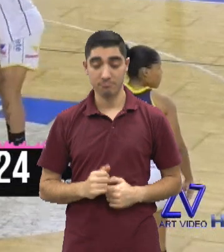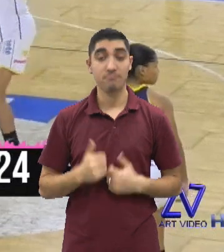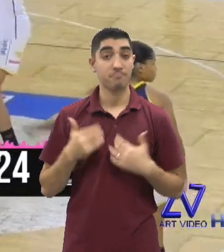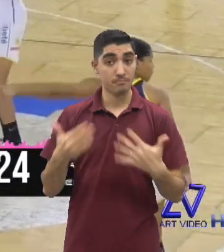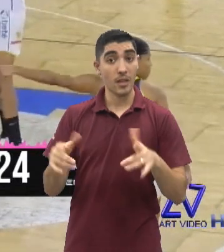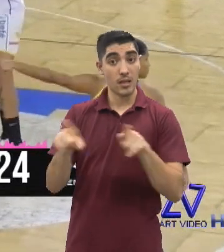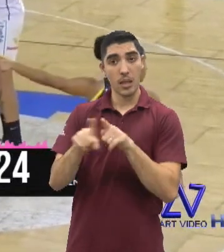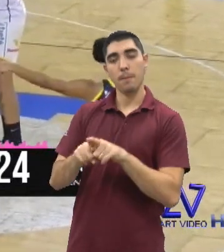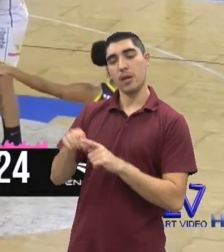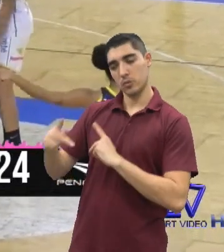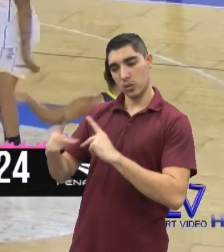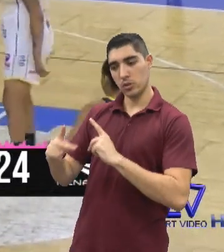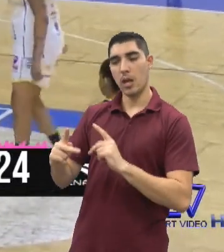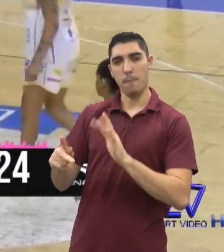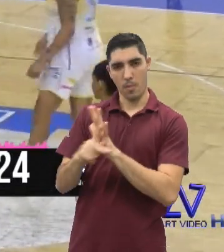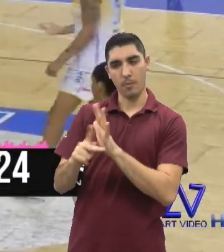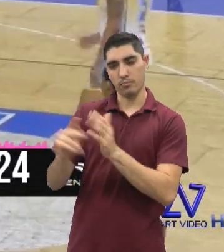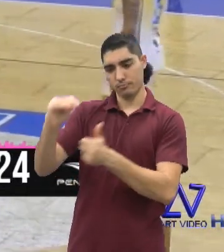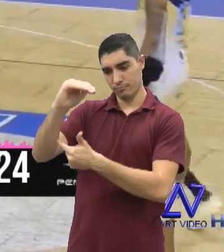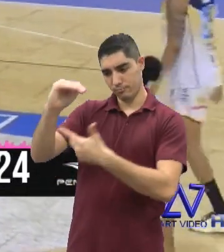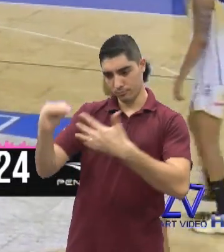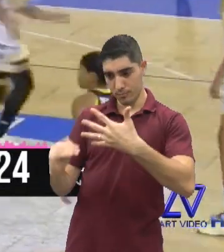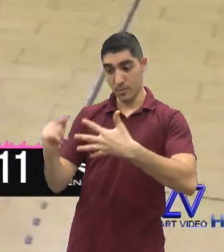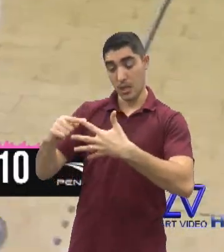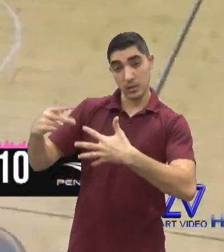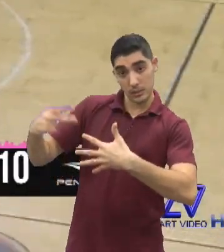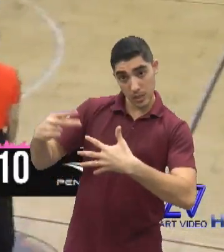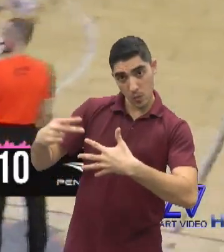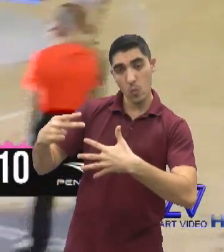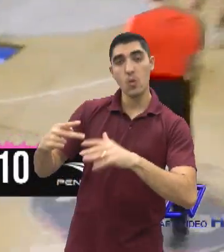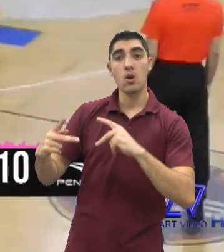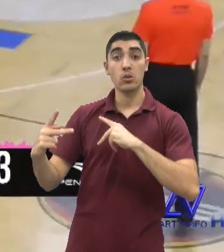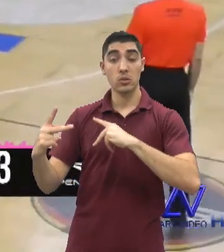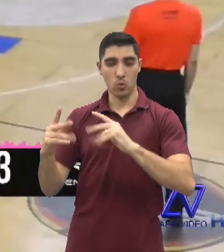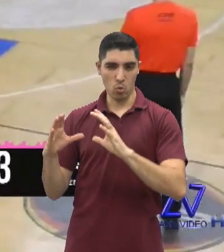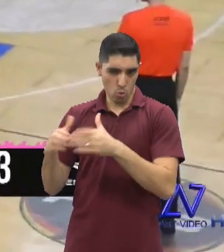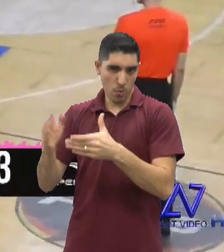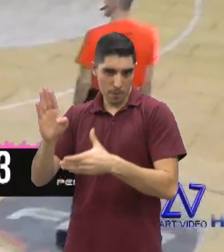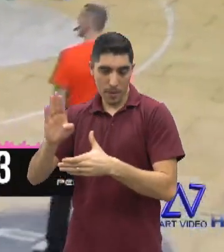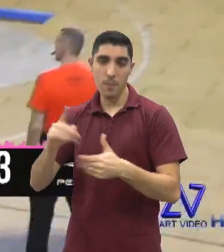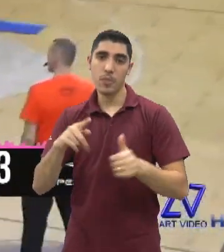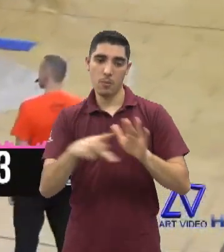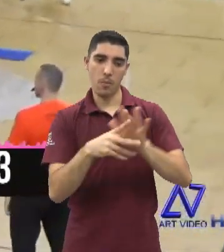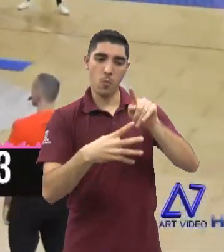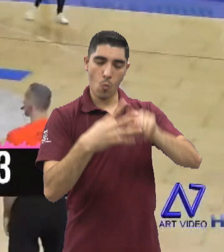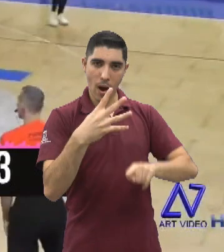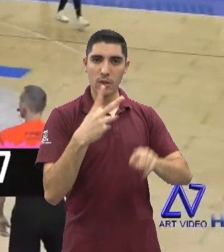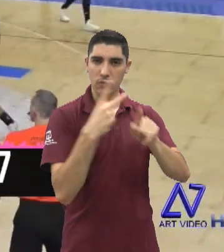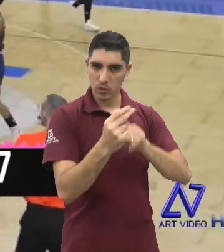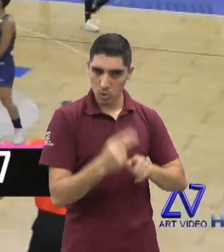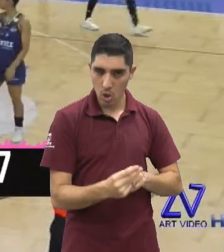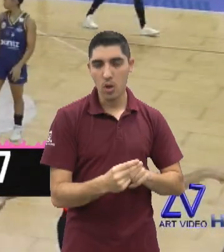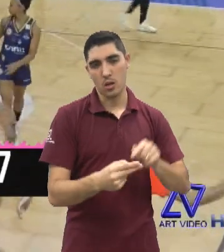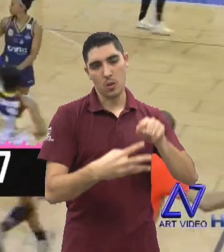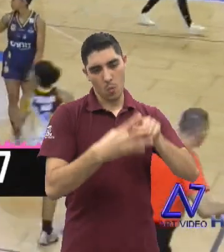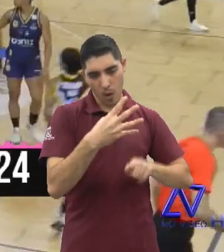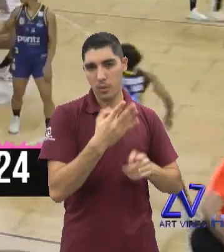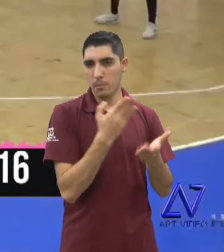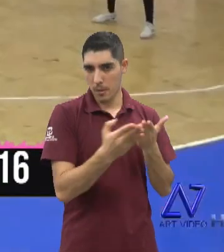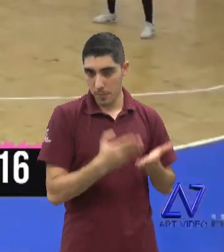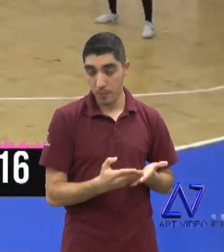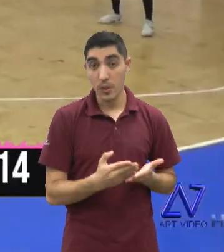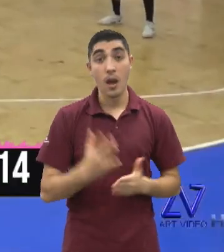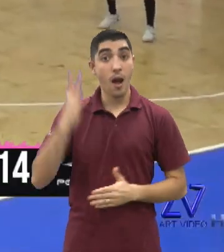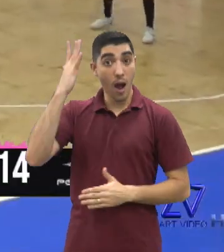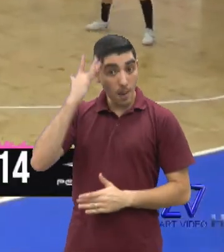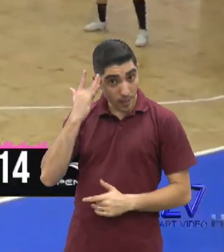do Grupo B desta fase de realinhamento, com 4 vitórias e 2 derrotas em 6 jogos. O time do técnico Leandro Leal já volta à quadra amanhã,